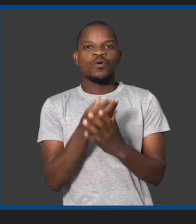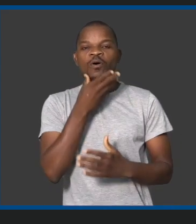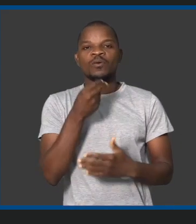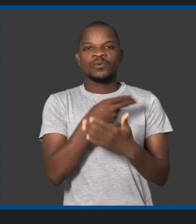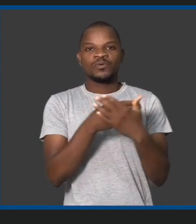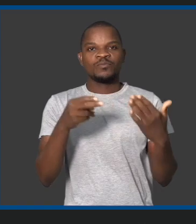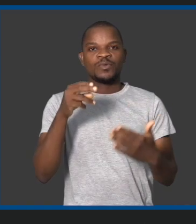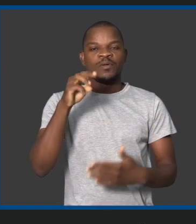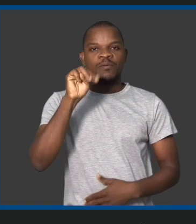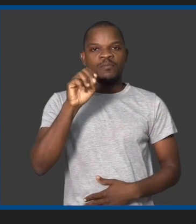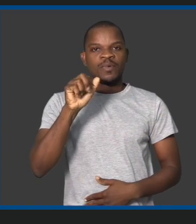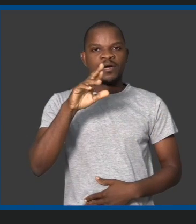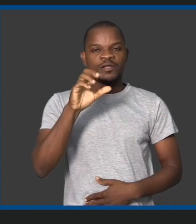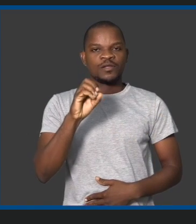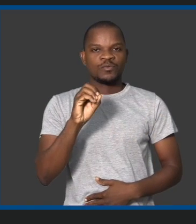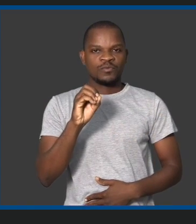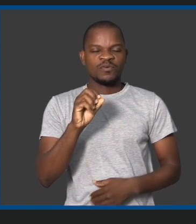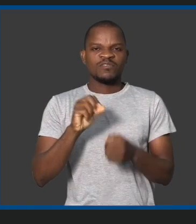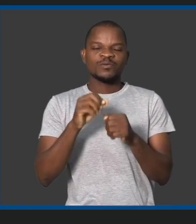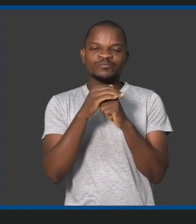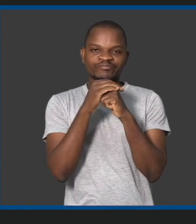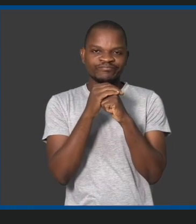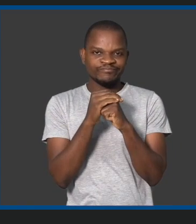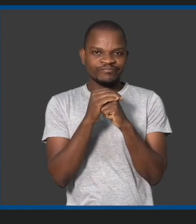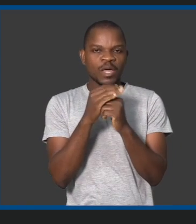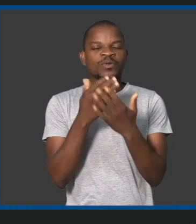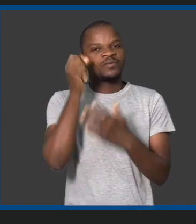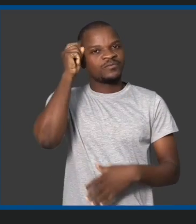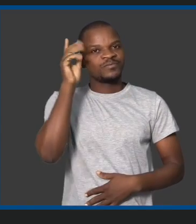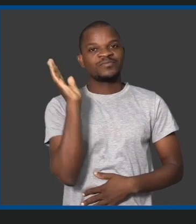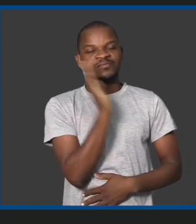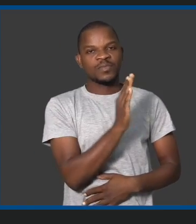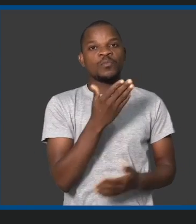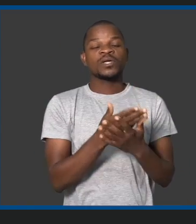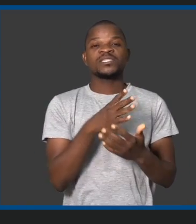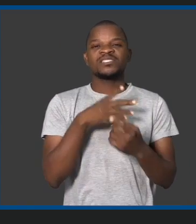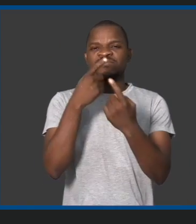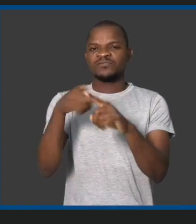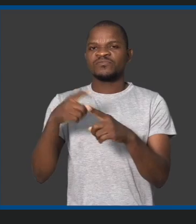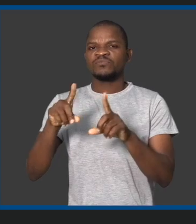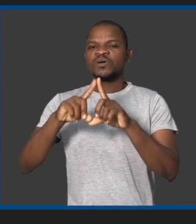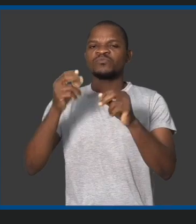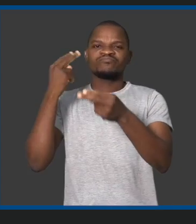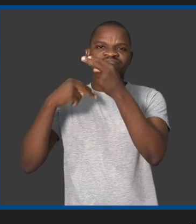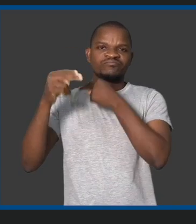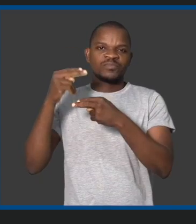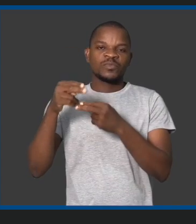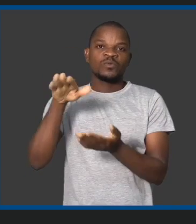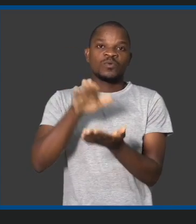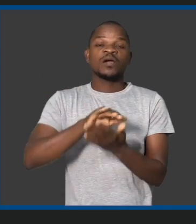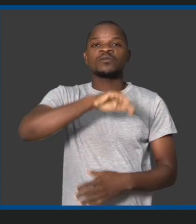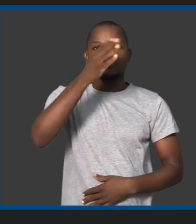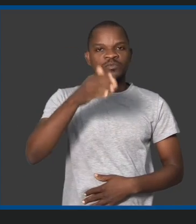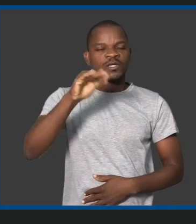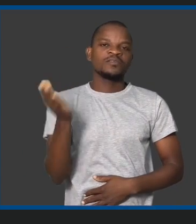vai fazer uma oração, porque já é tradição fazer essa oração, porque tem vários mitos a nível da